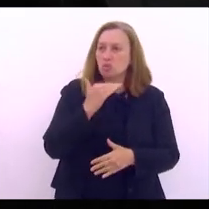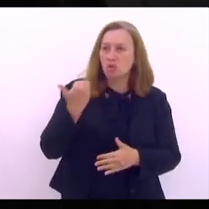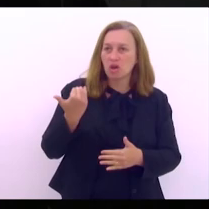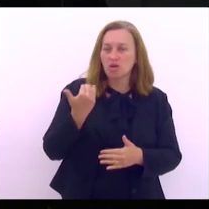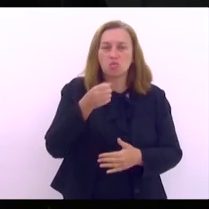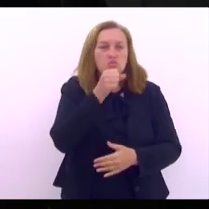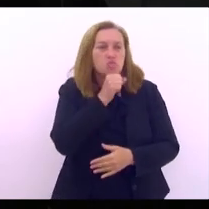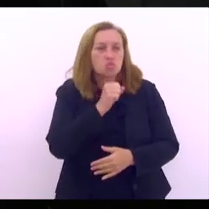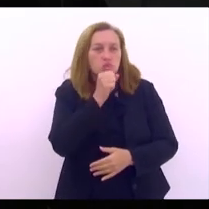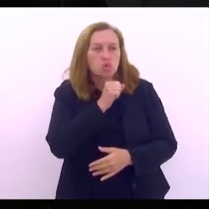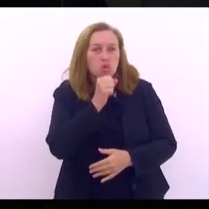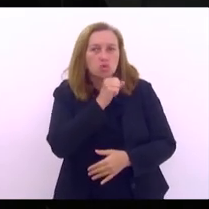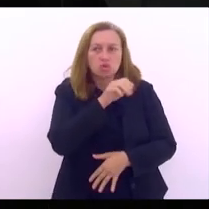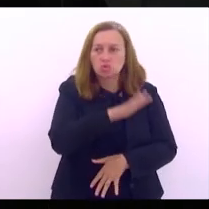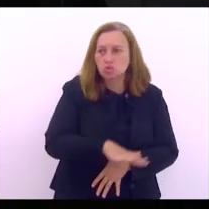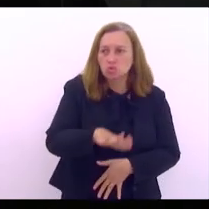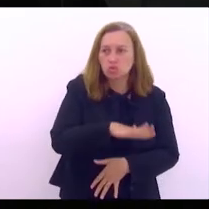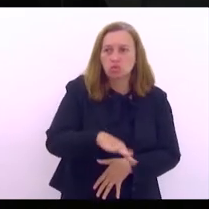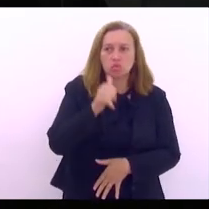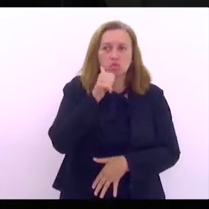mulheres e crianças.